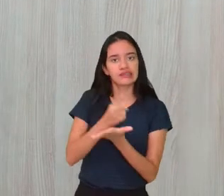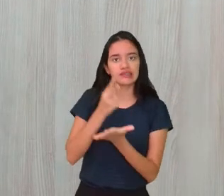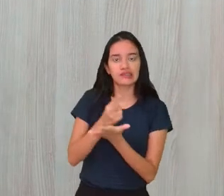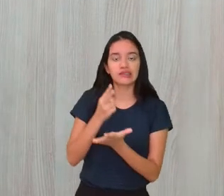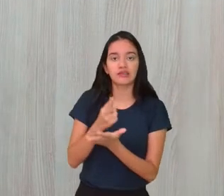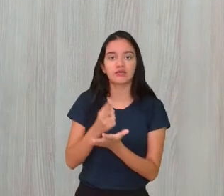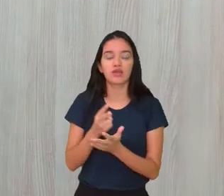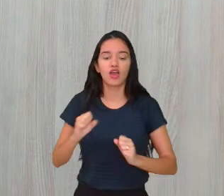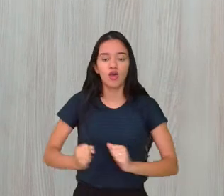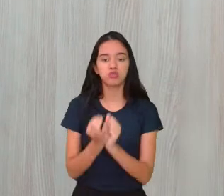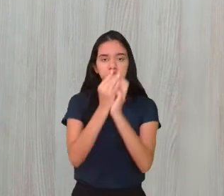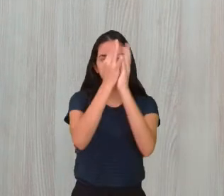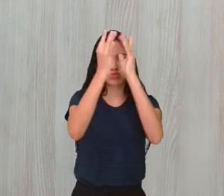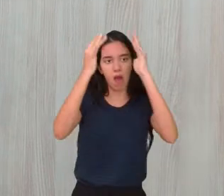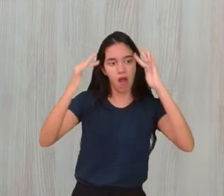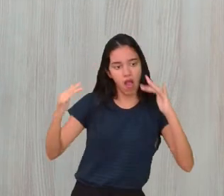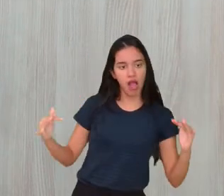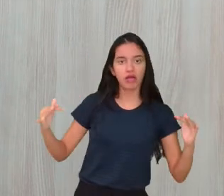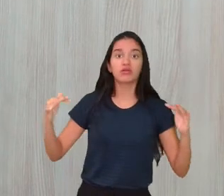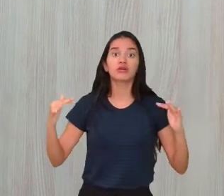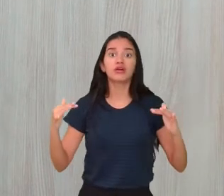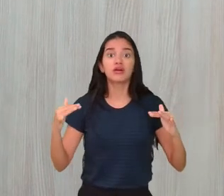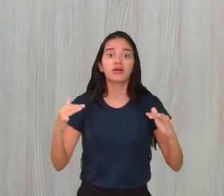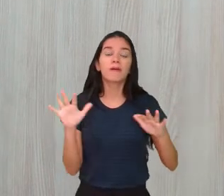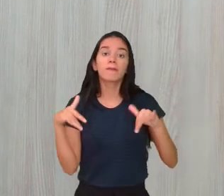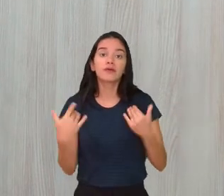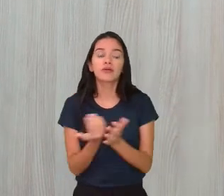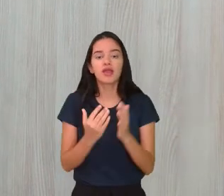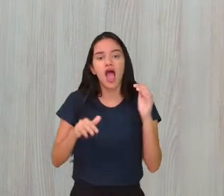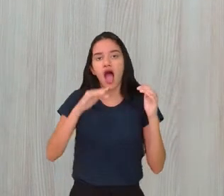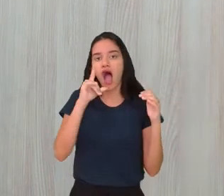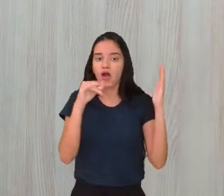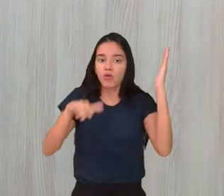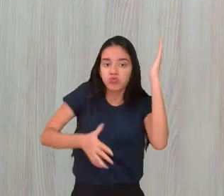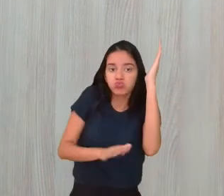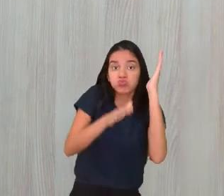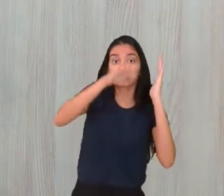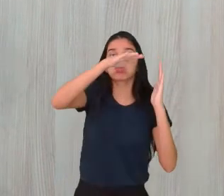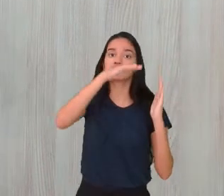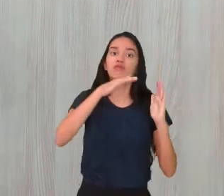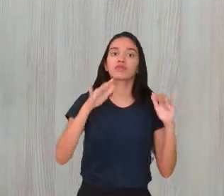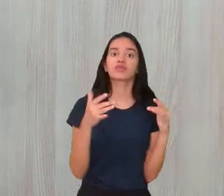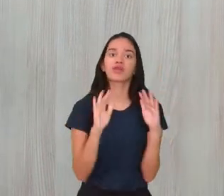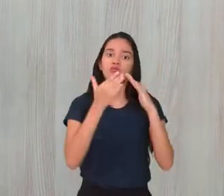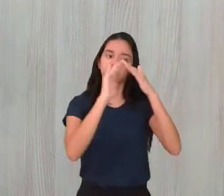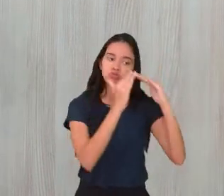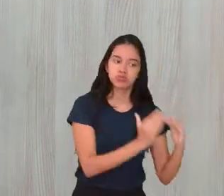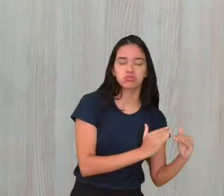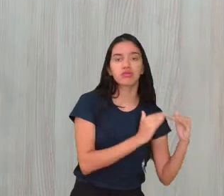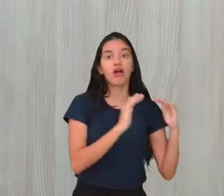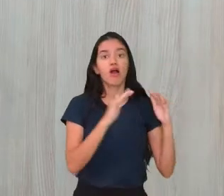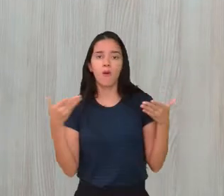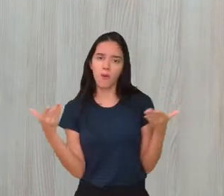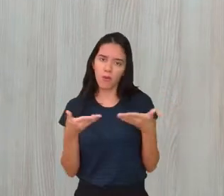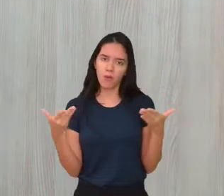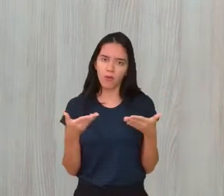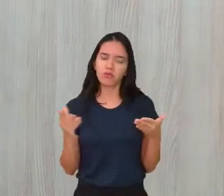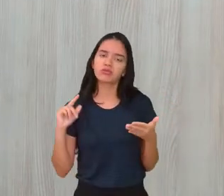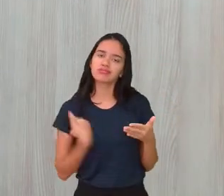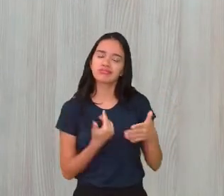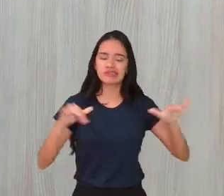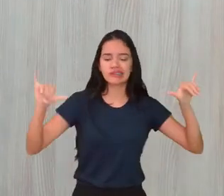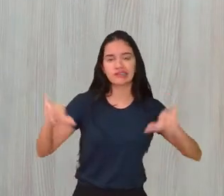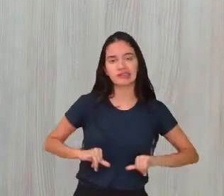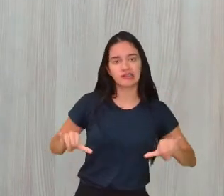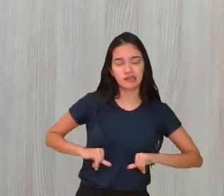erupções vulcânicas com maior frequência, de tsunamis em algumas regiões que já existiam, hoje estão a frequência muito maior. Está aí a gente sofrendo agora, por